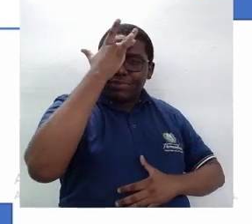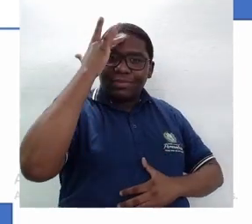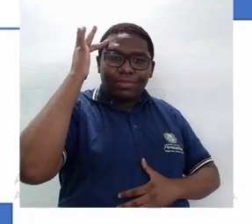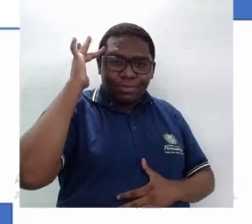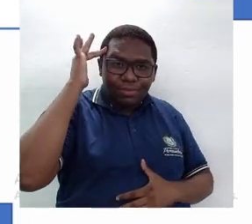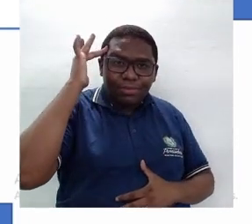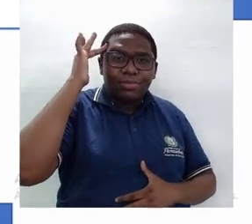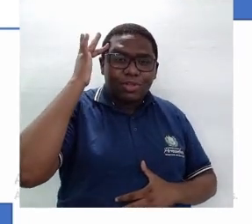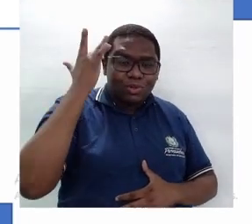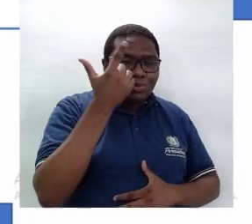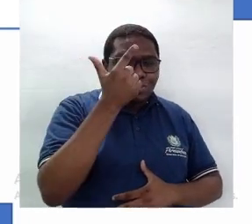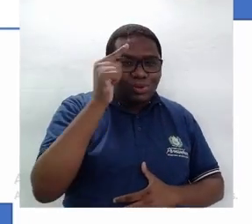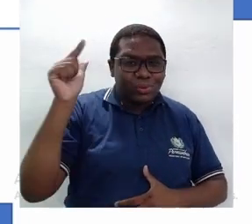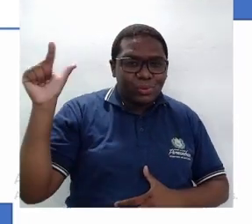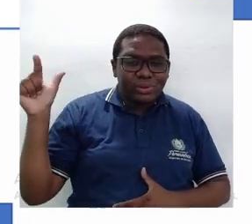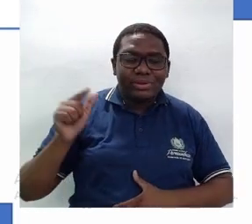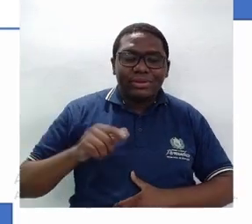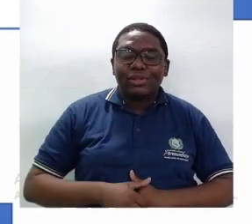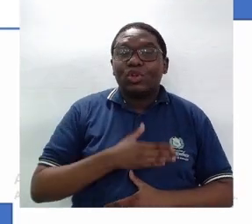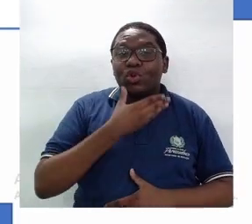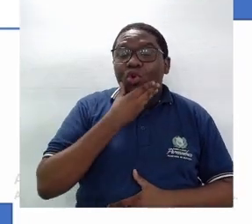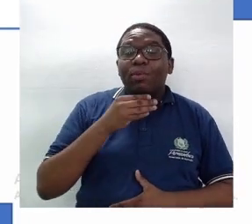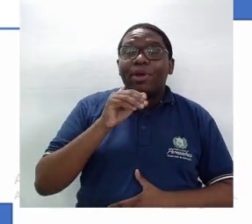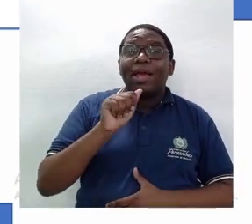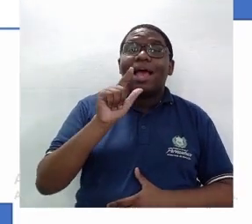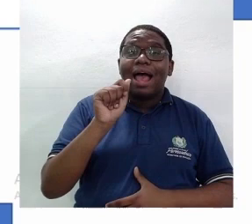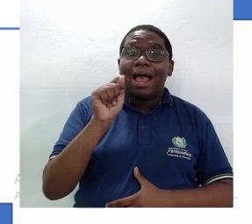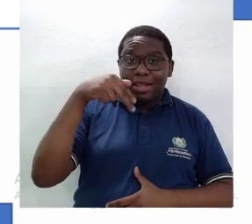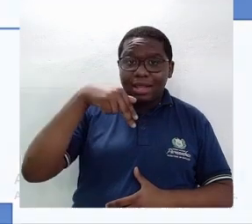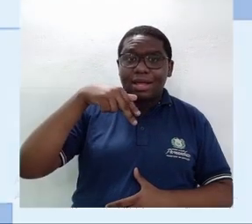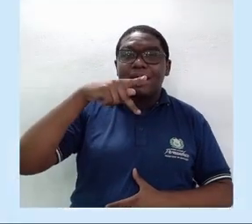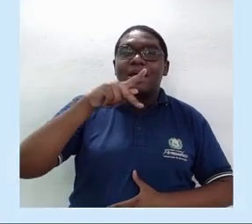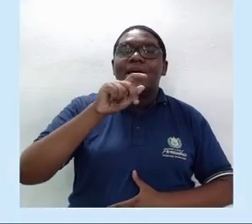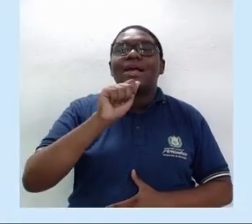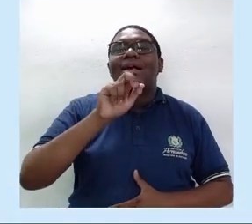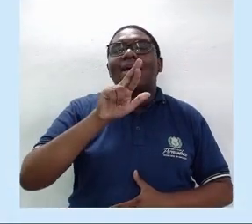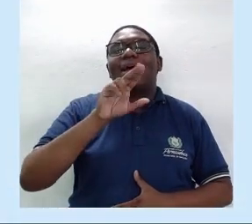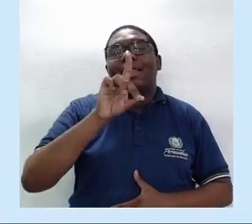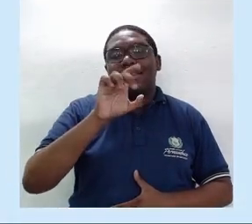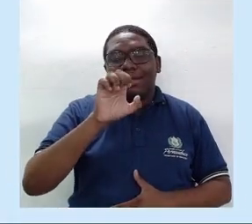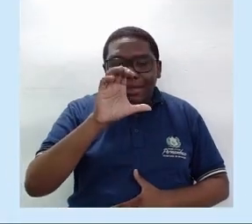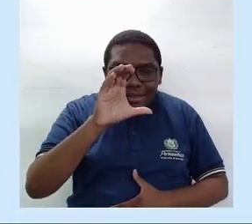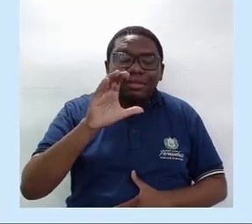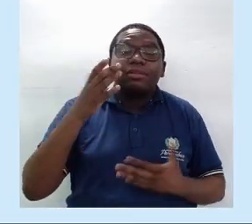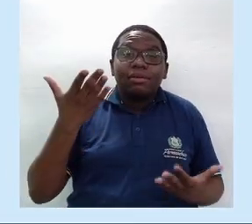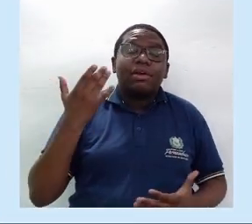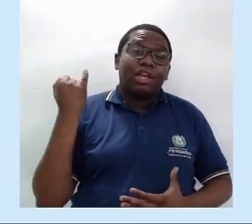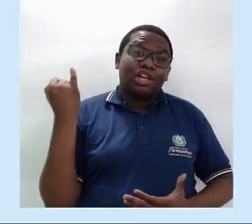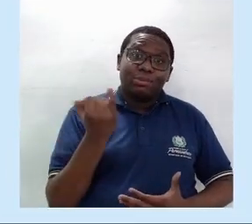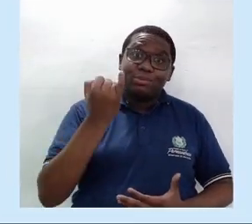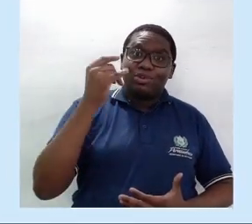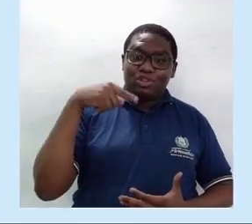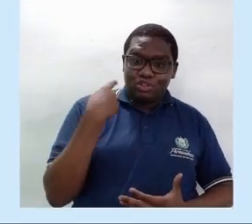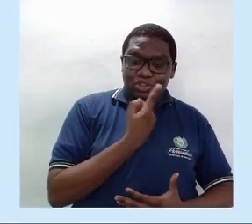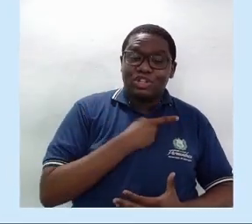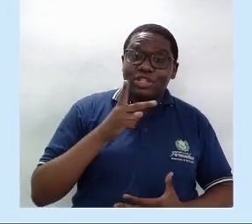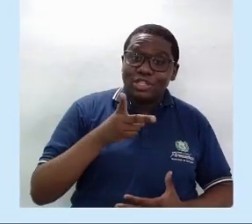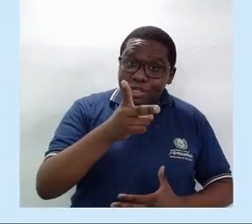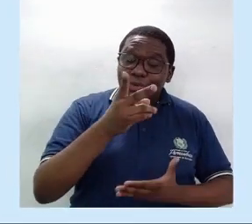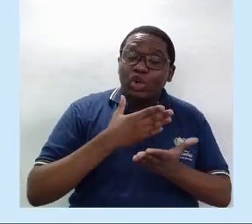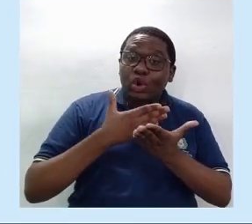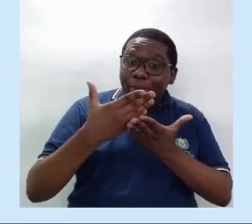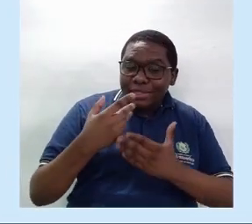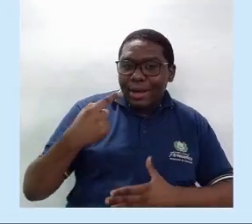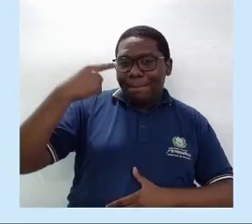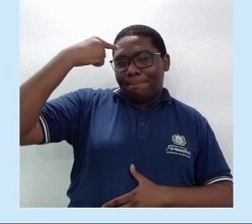fizermos para os outros. Allan Kardec. Então é importante começar sempre com um pensamento.